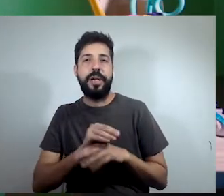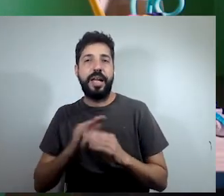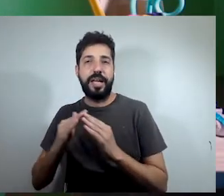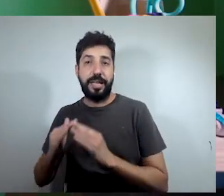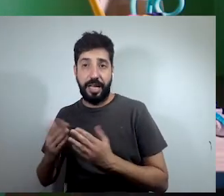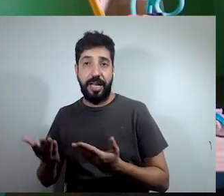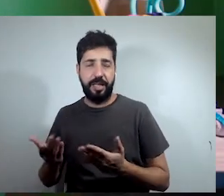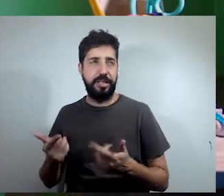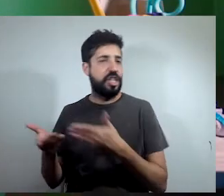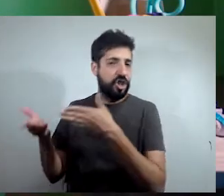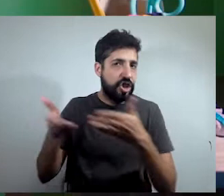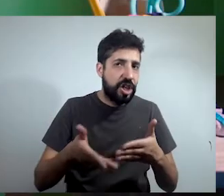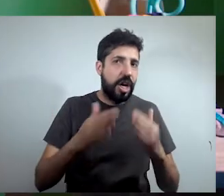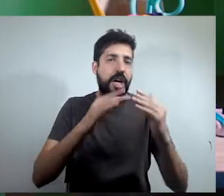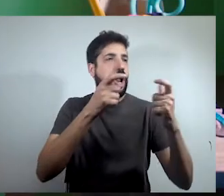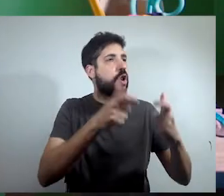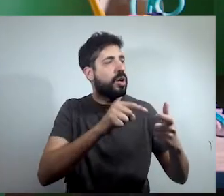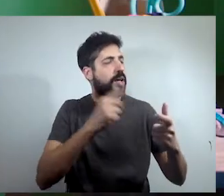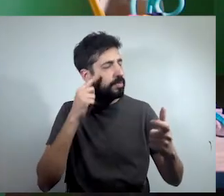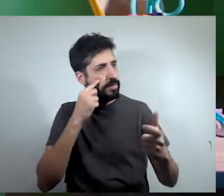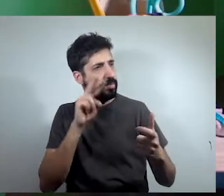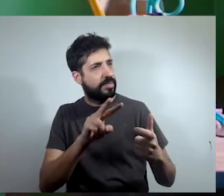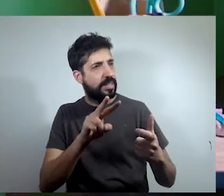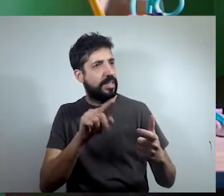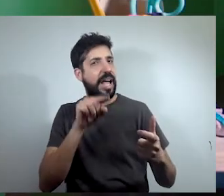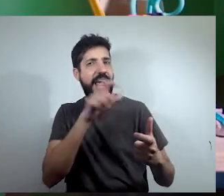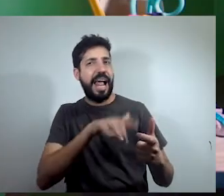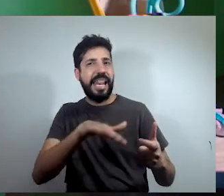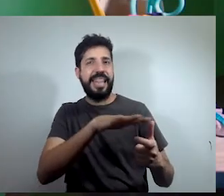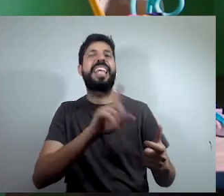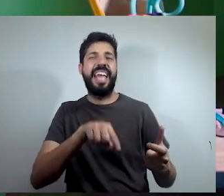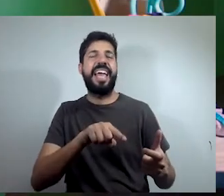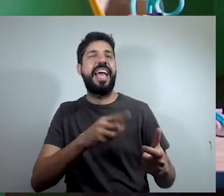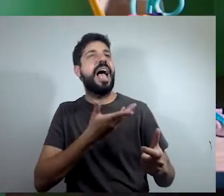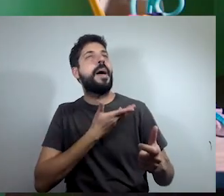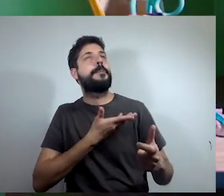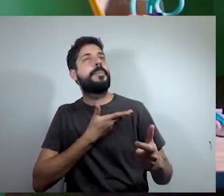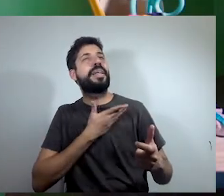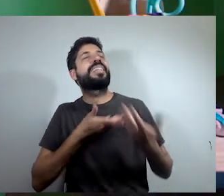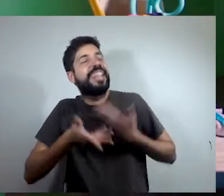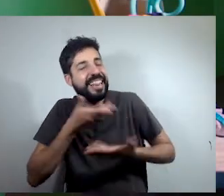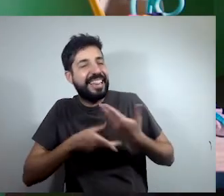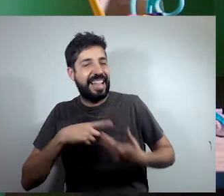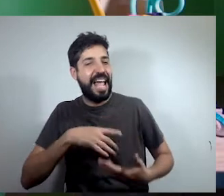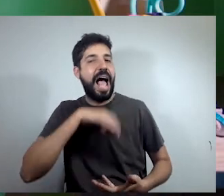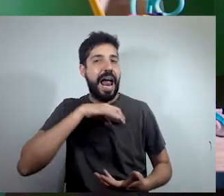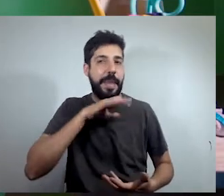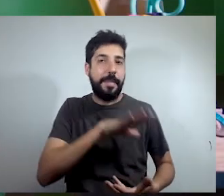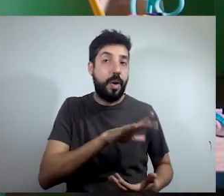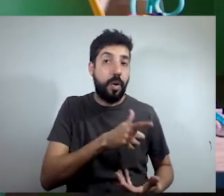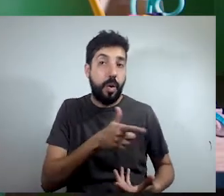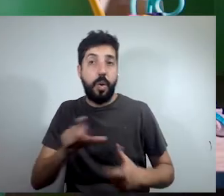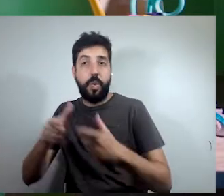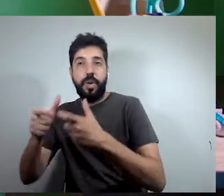Você chega hoje no lugar, aí você vê lá, pet friendly, ou seja, ali é amigável para os animais de estimação. Você chega num outro